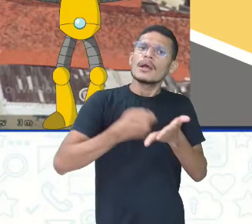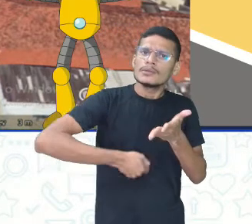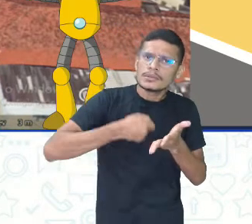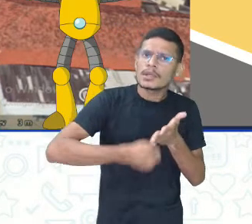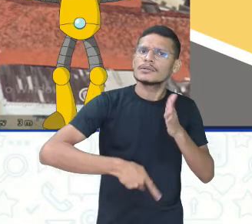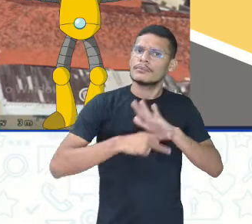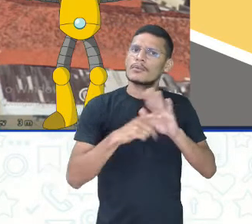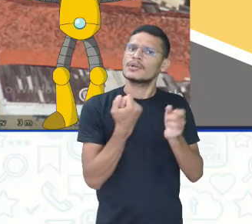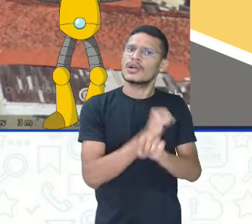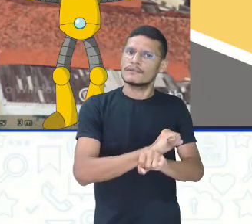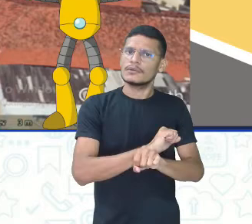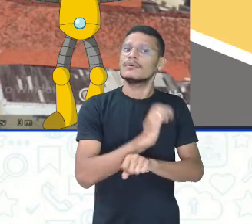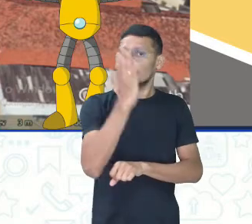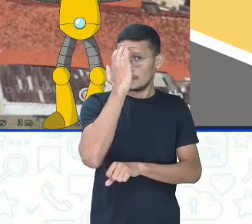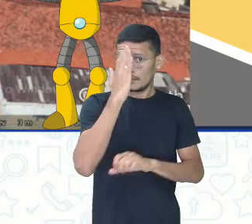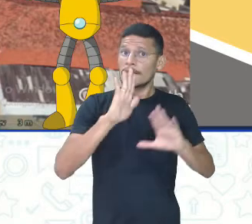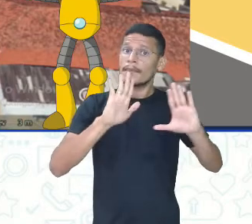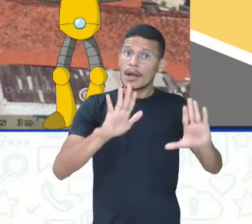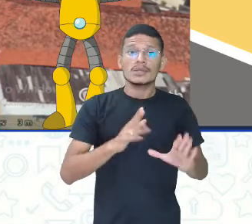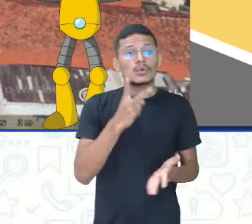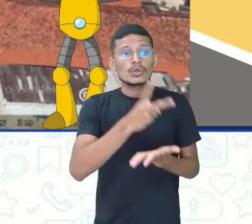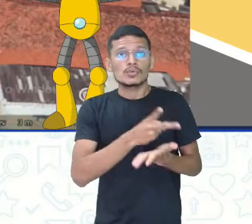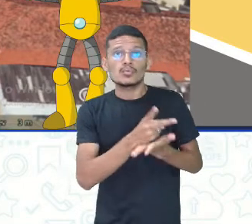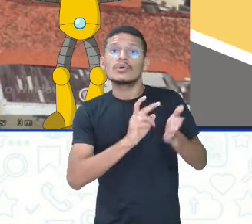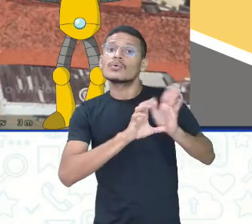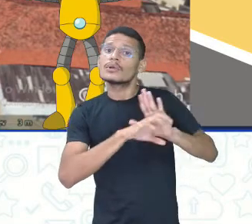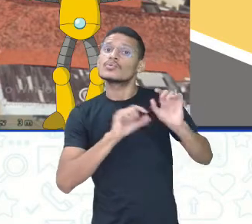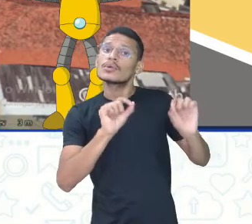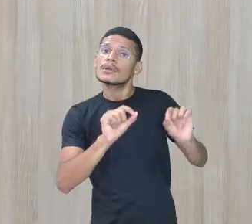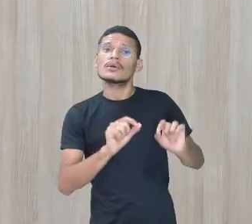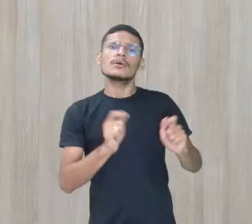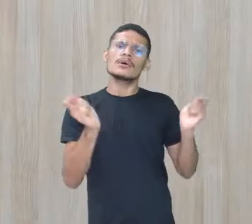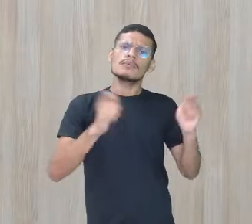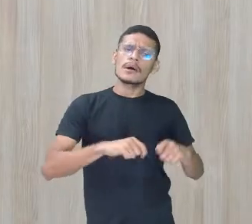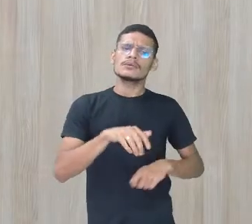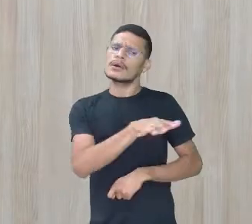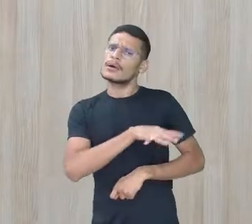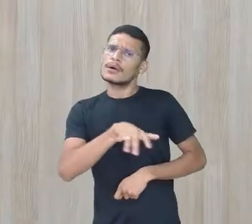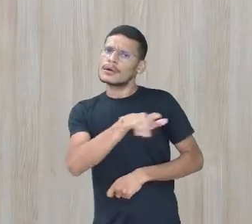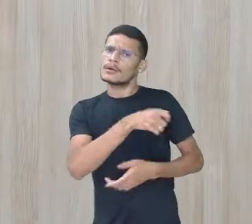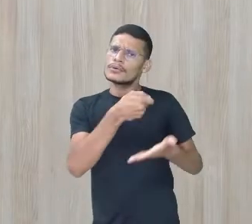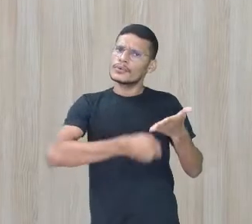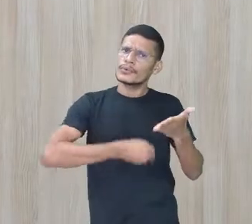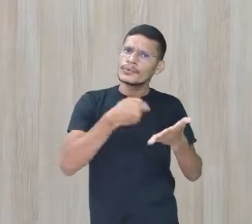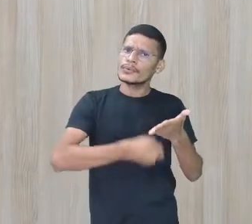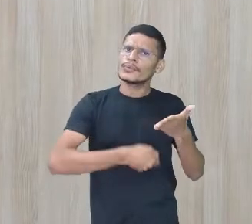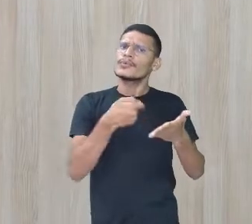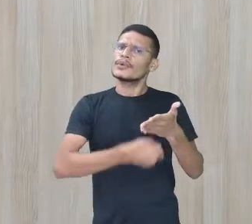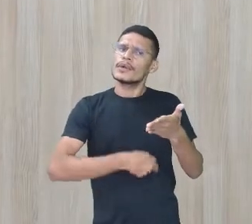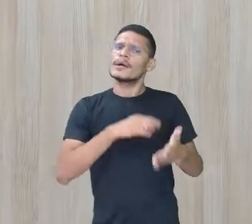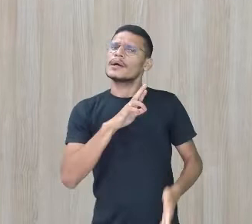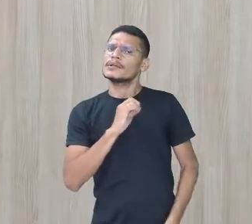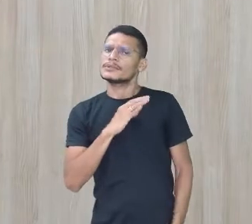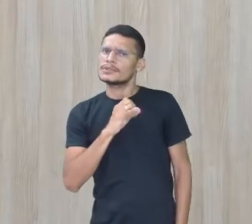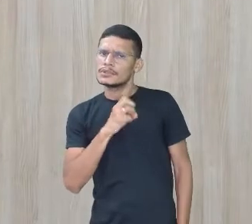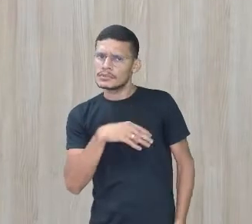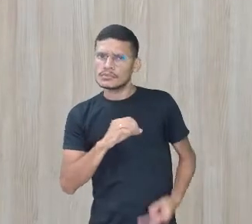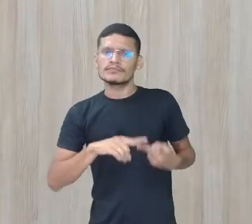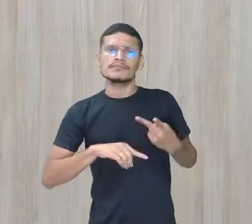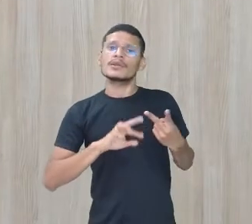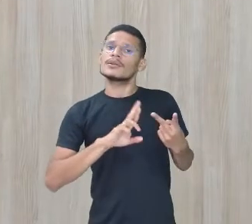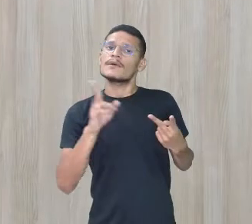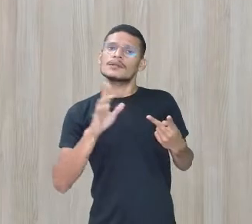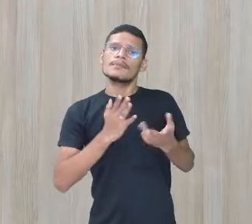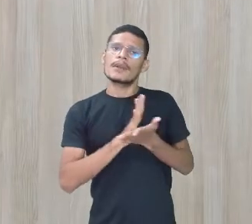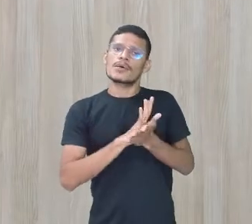à escravidão, mas que permanece enquanto conceito, enquanto uma área de resistência ao racismo, às diferentes formas